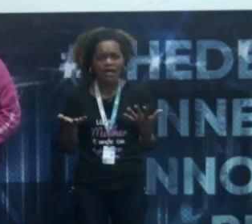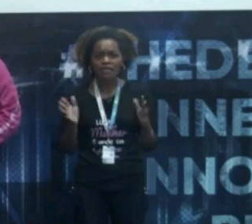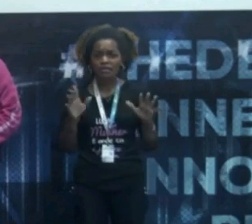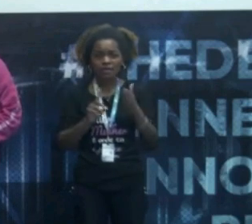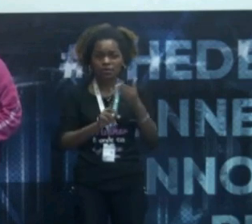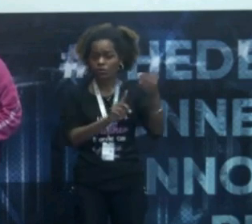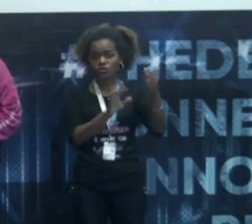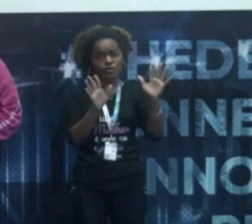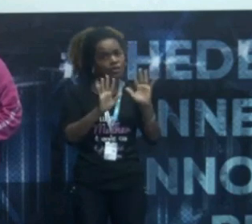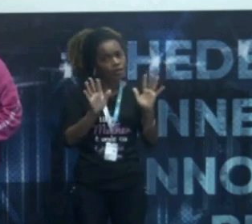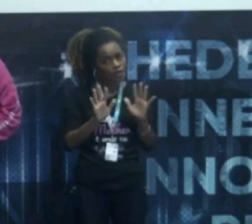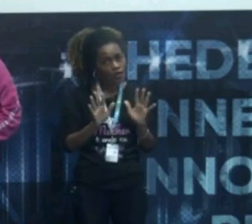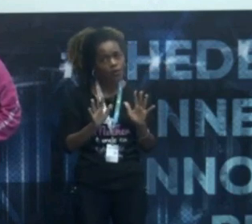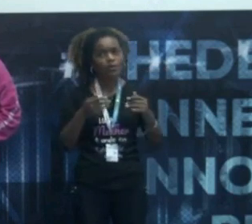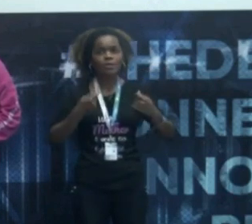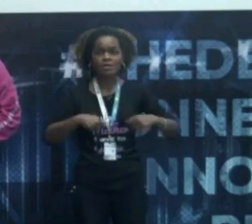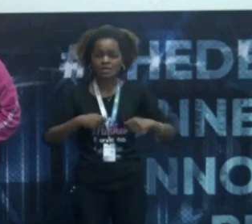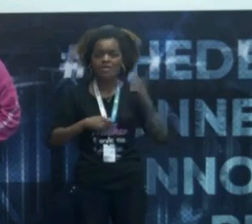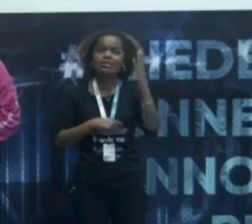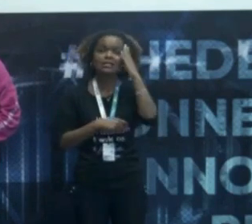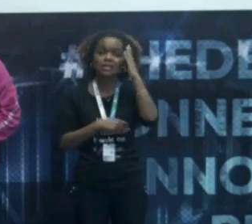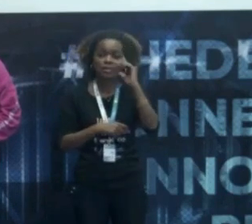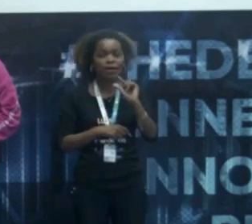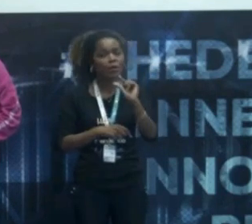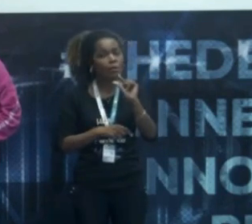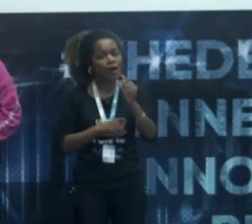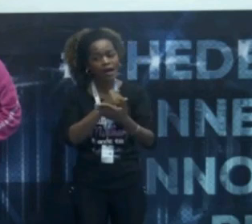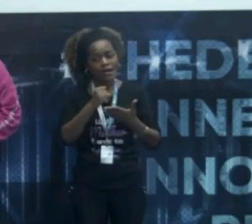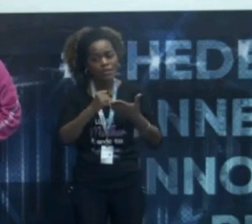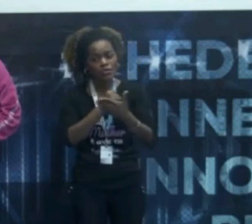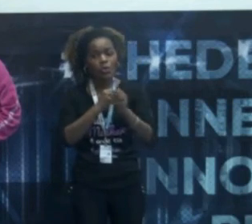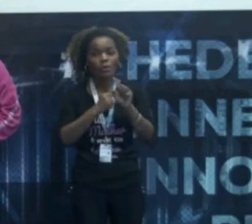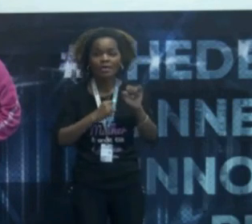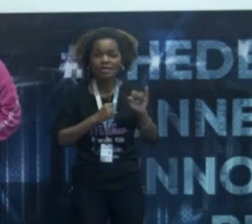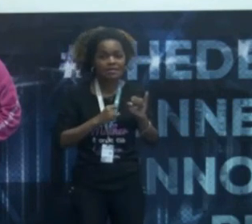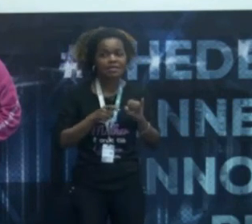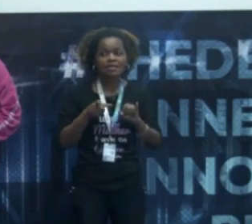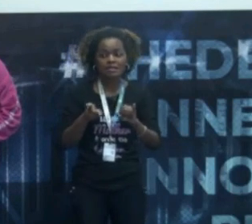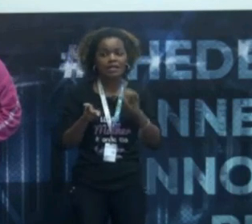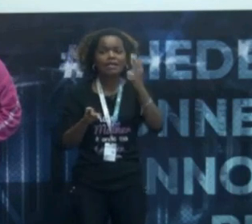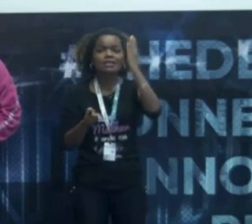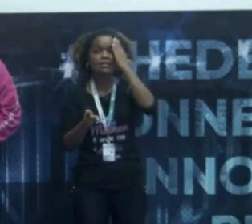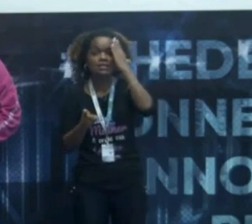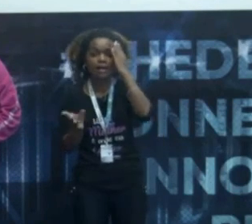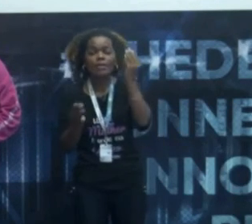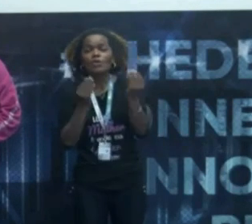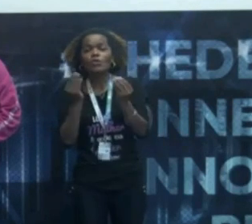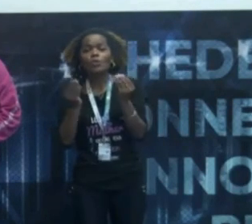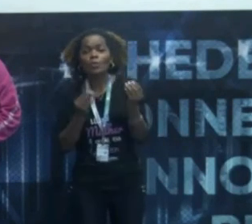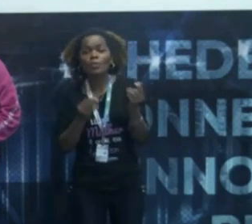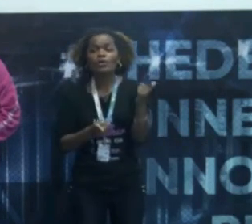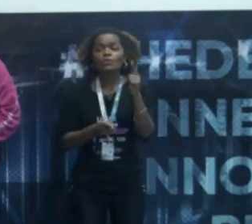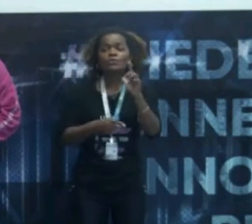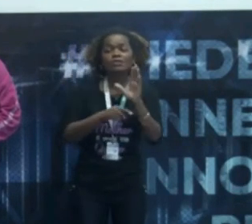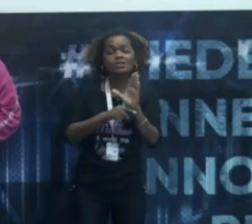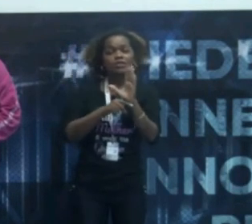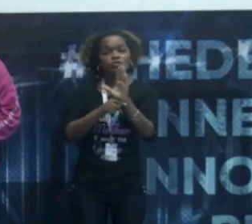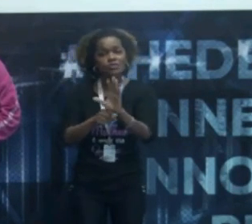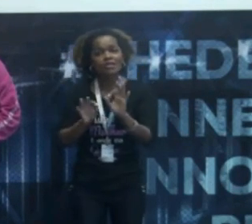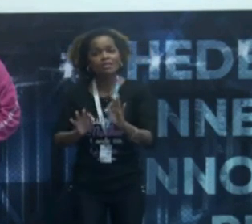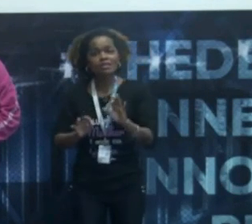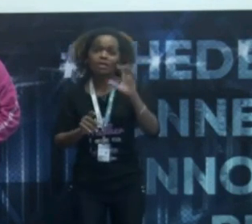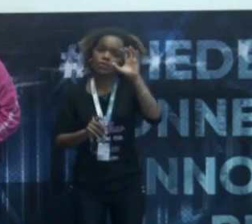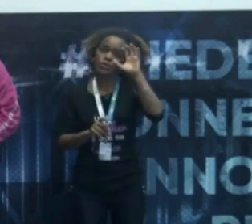que eu deveria saber o mínimo, mas pode ser que eu não saiba como resolver aquele problema, né?